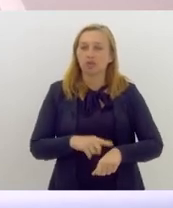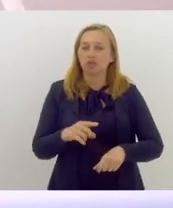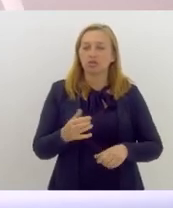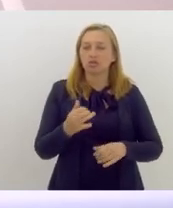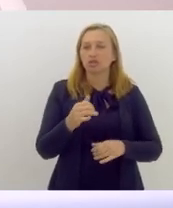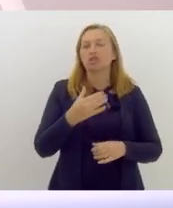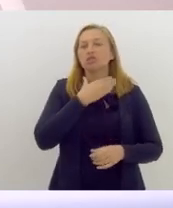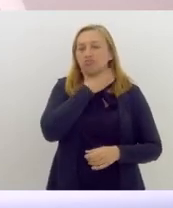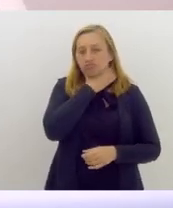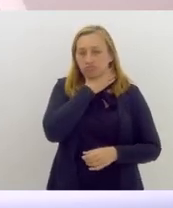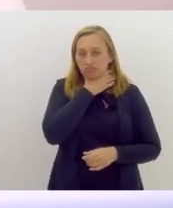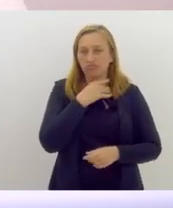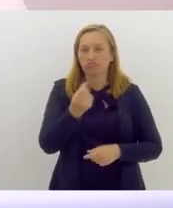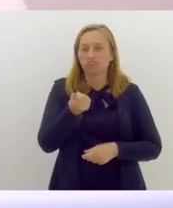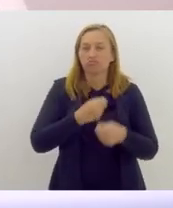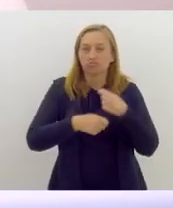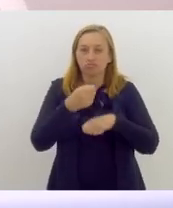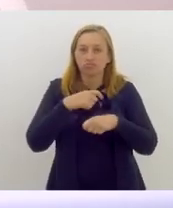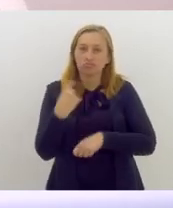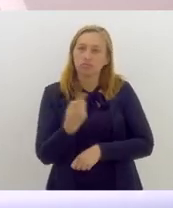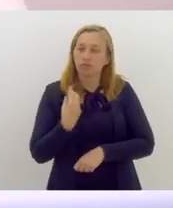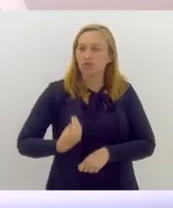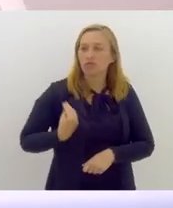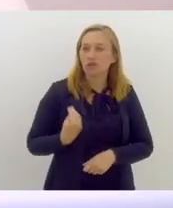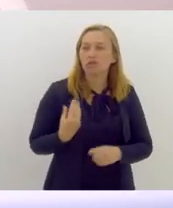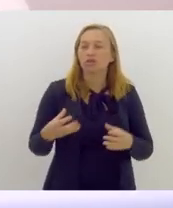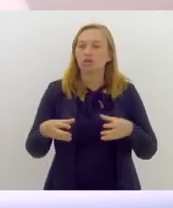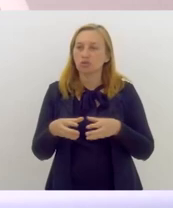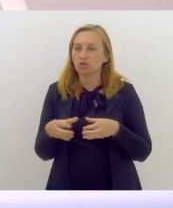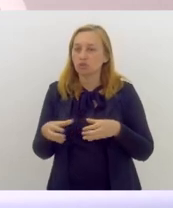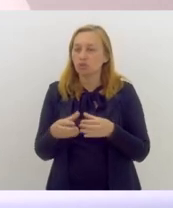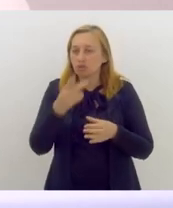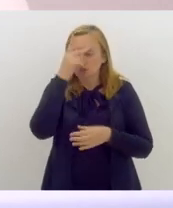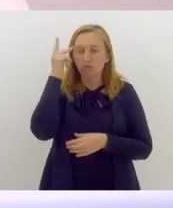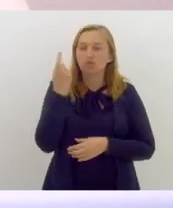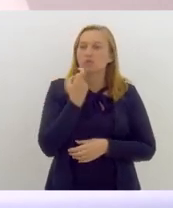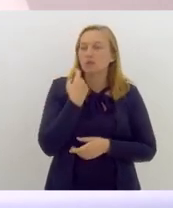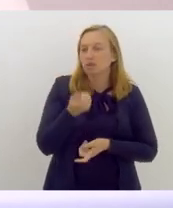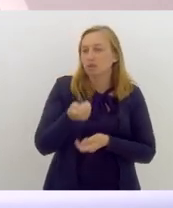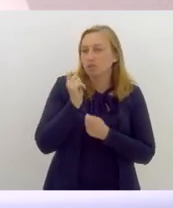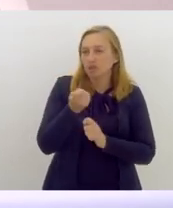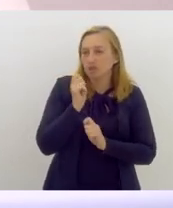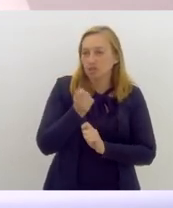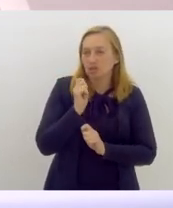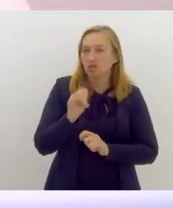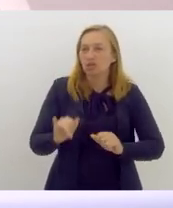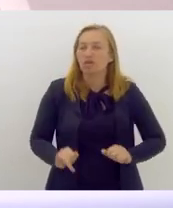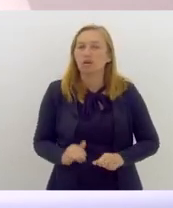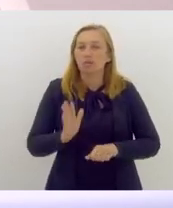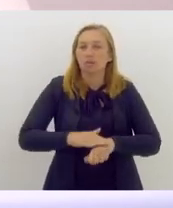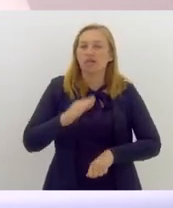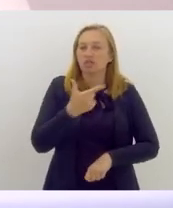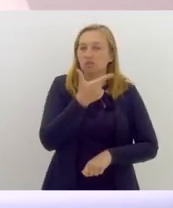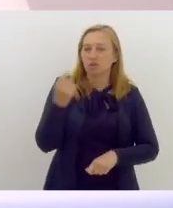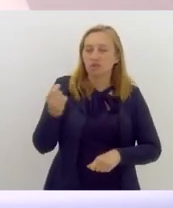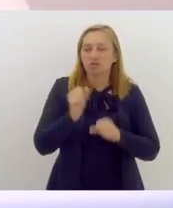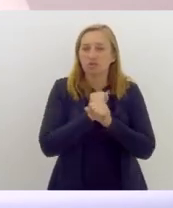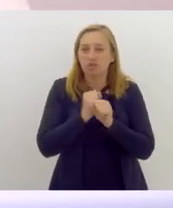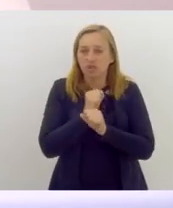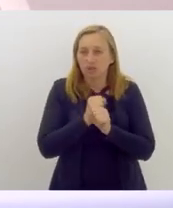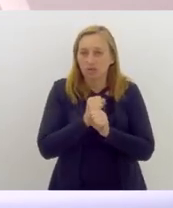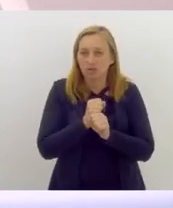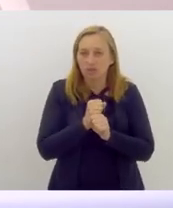econômica com nós vivemos as comunidades repetidas são as famílias tradicionais que ele já sofre a mais de 200 anos de vida disso